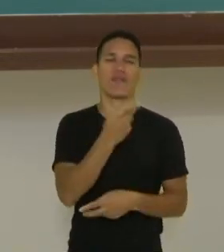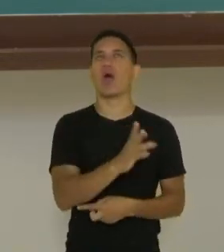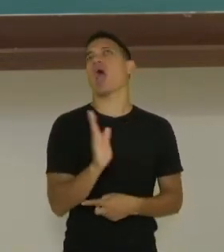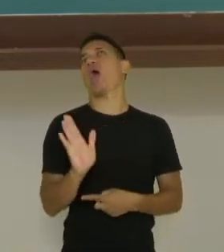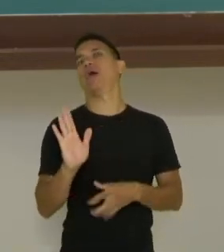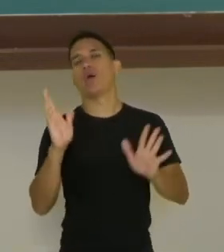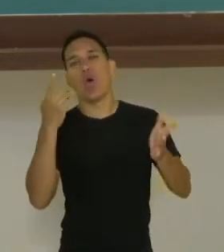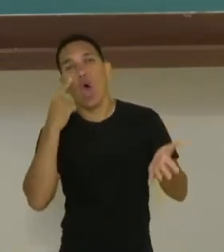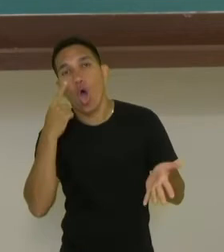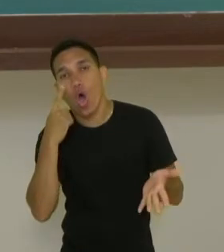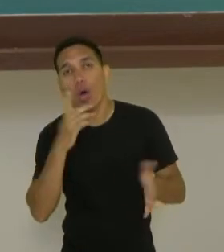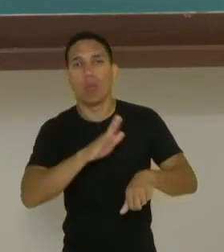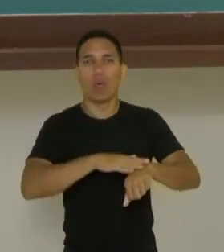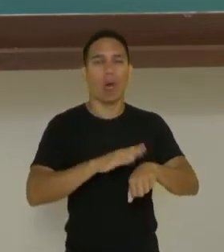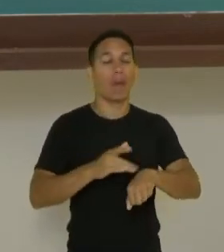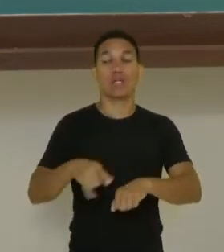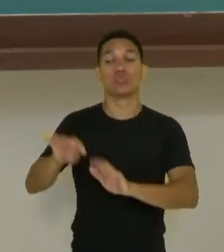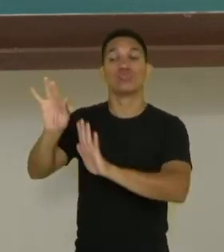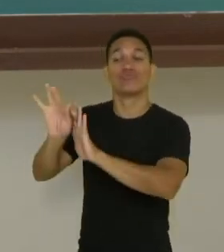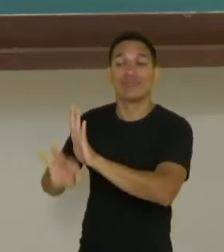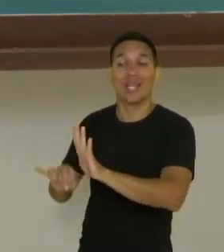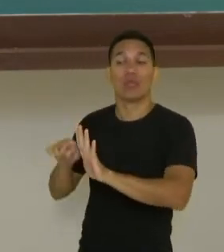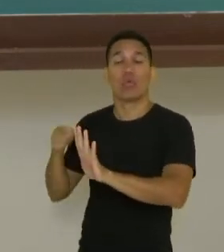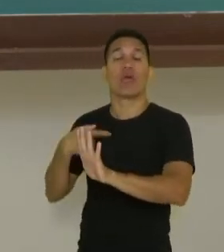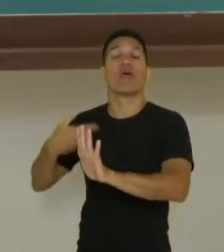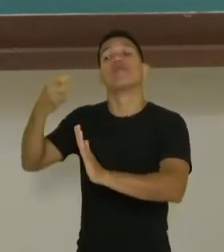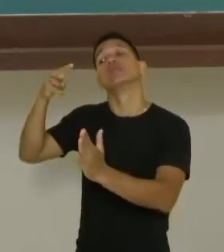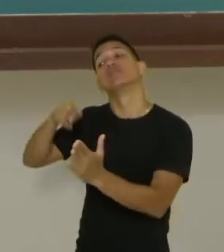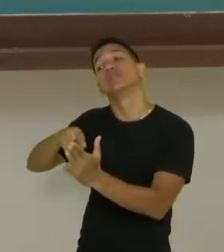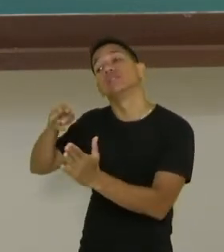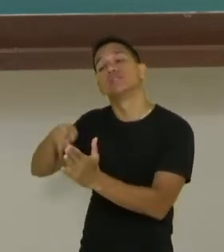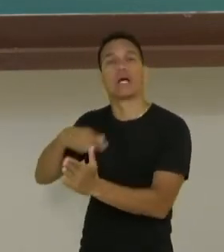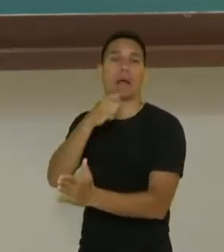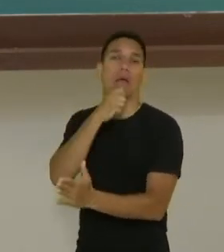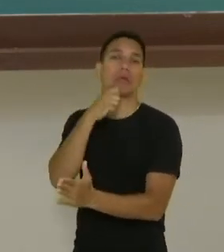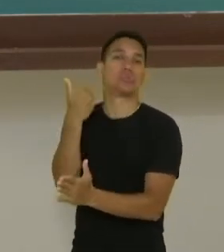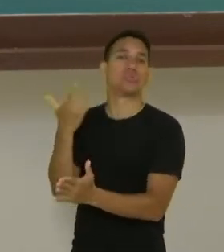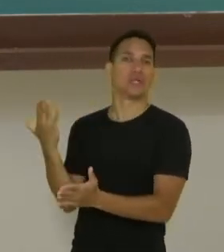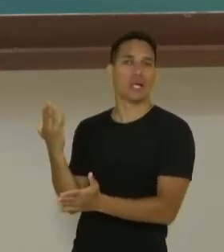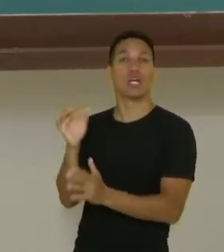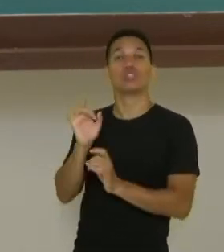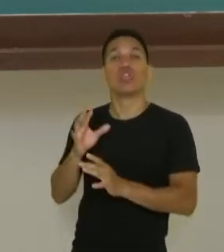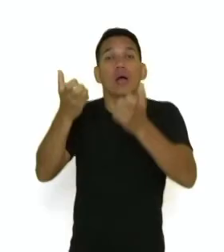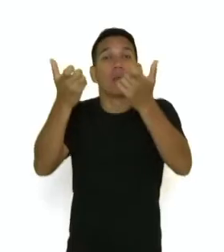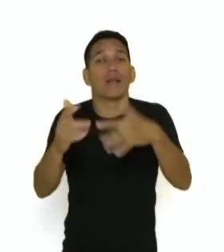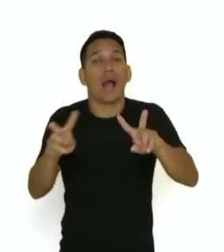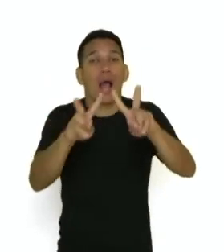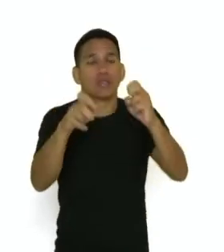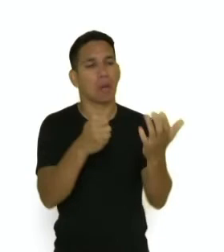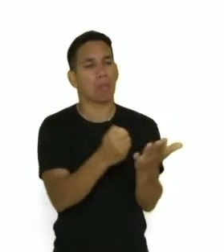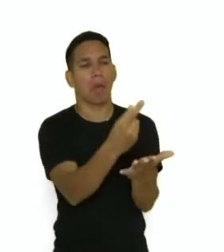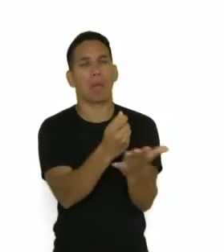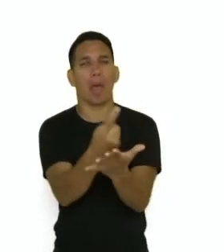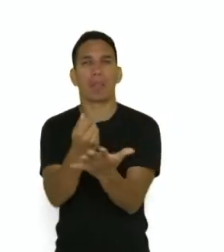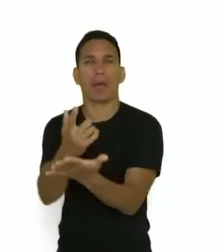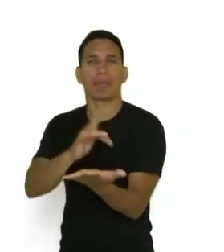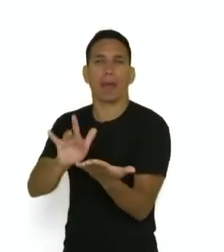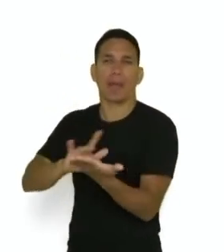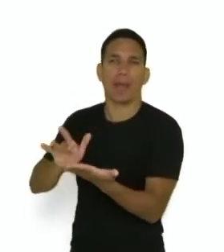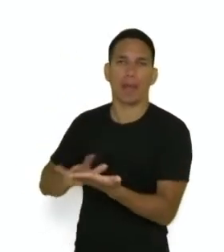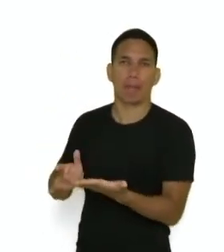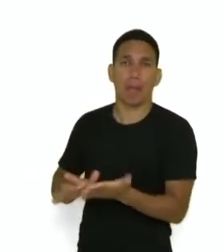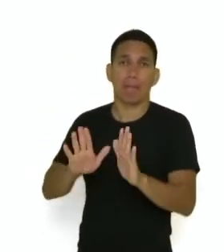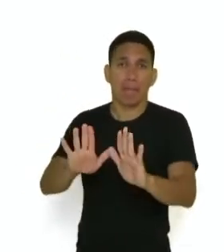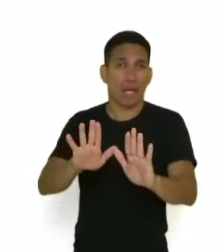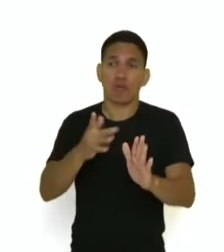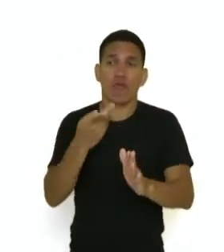eu li. Então, aqui não há referência ao texto, somente aborda o consumismo, sem mencionar um fato, uma